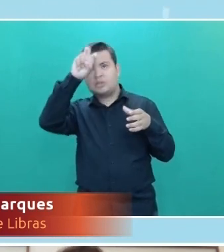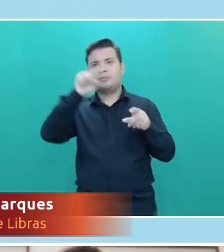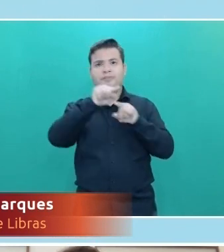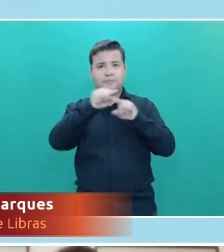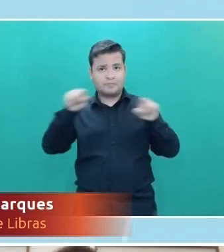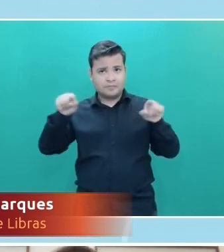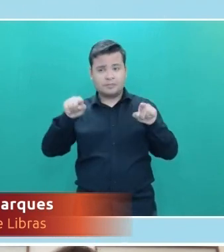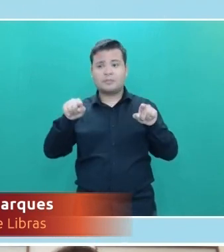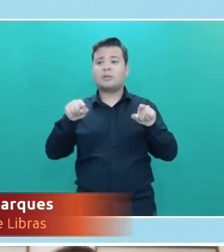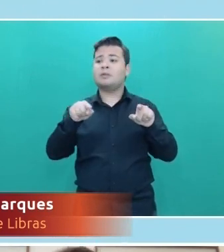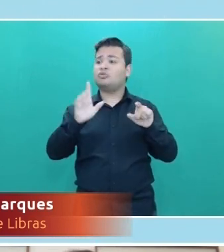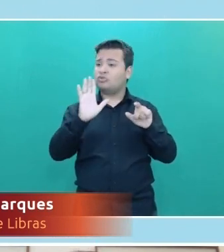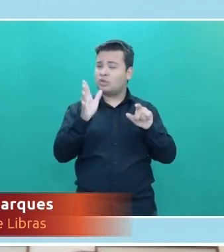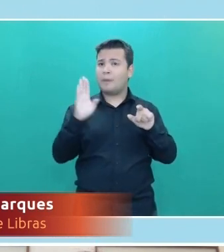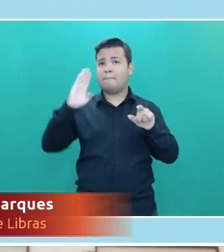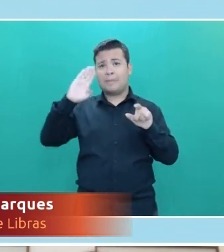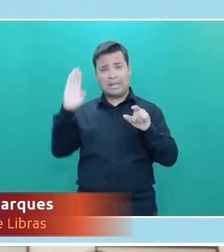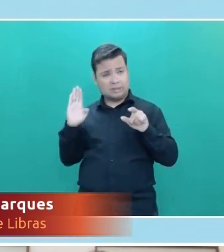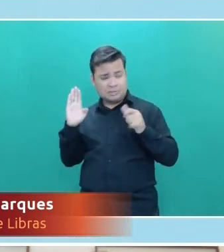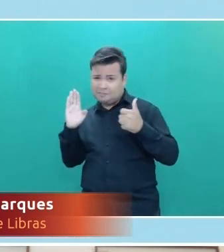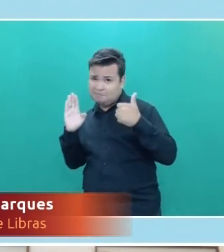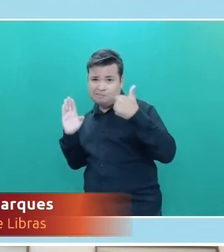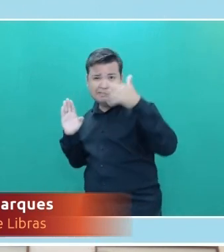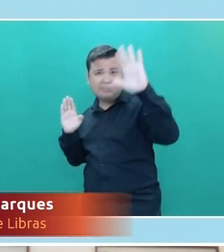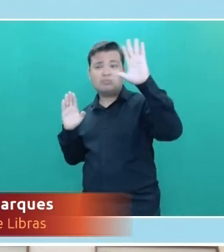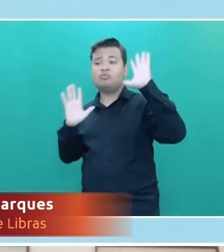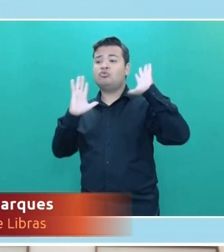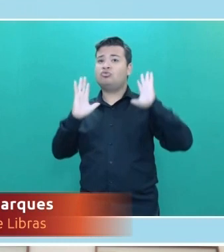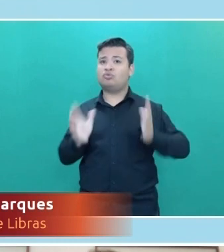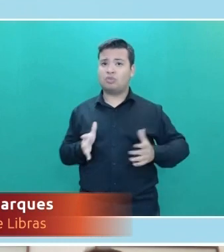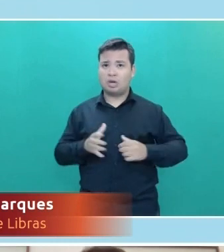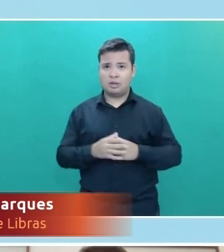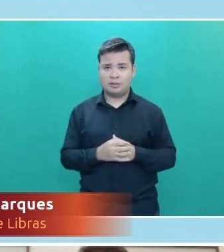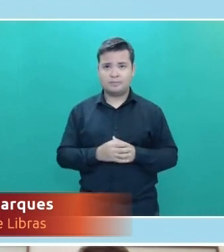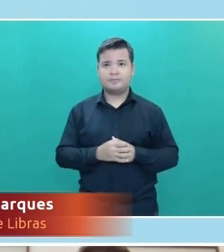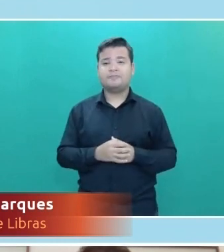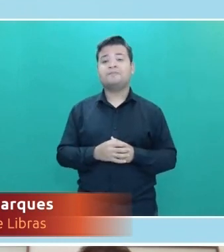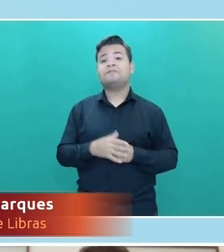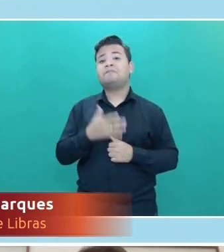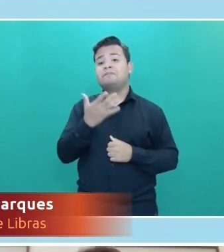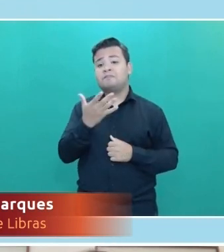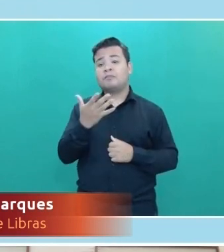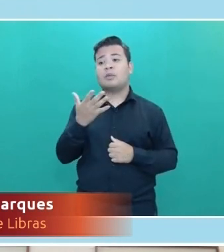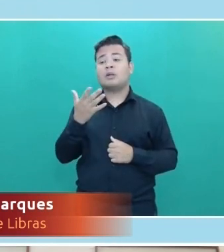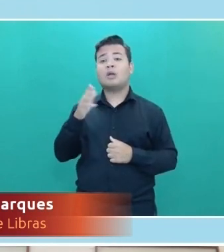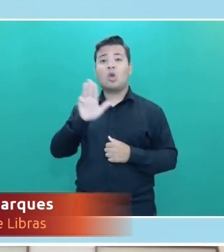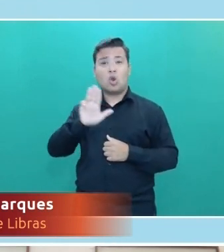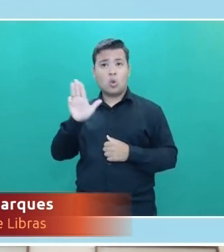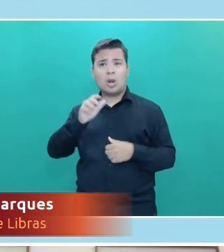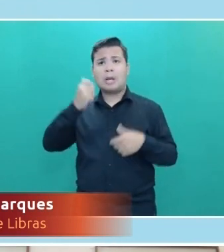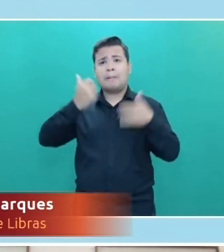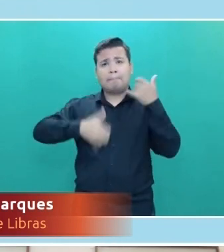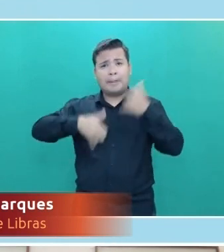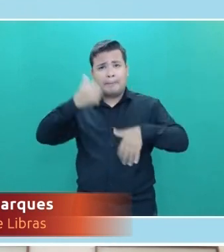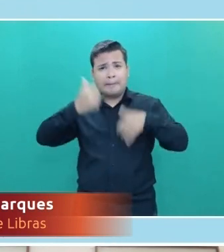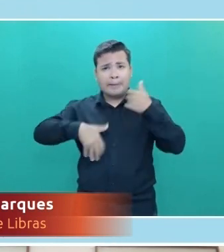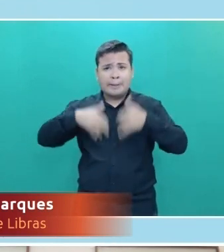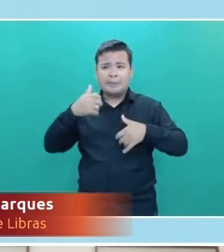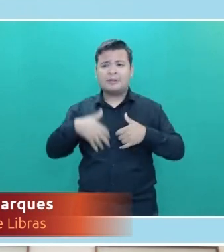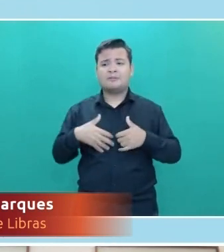prioridade, tanto para os Estados Unidos quanto para a China. Então, as falas do presidente Lula, acho que, sem